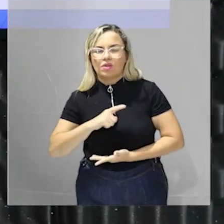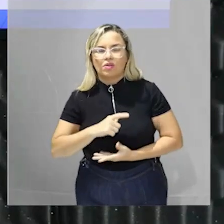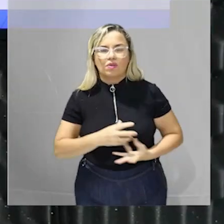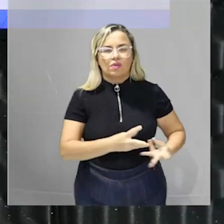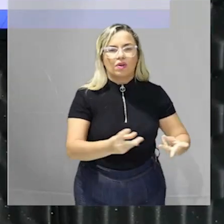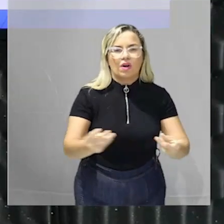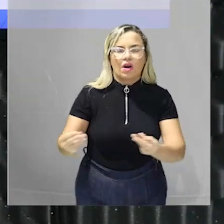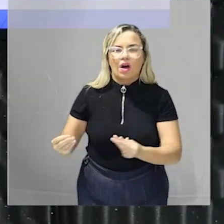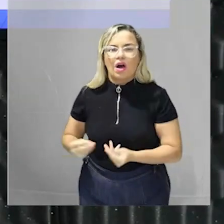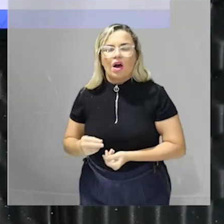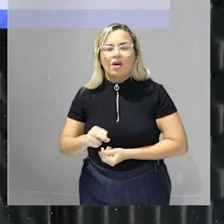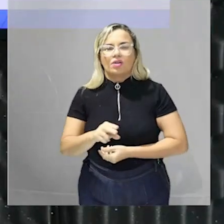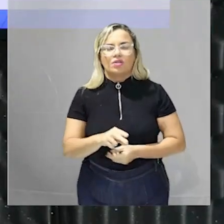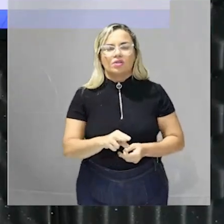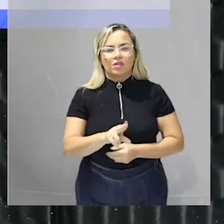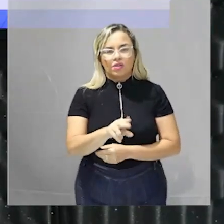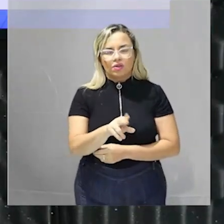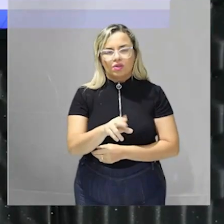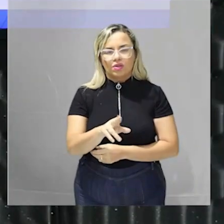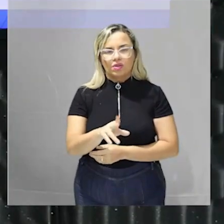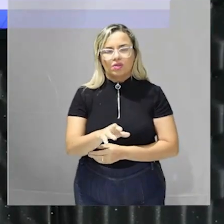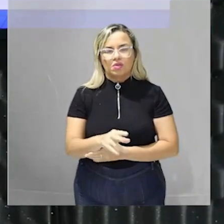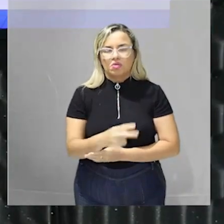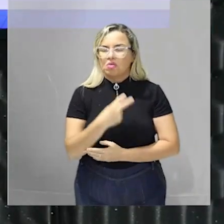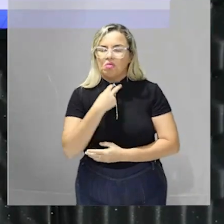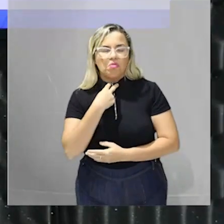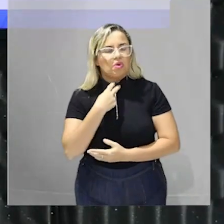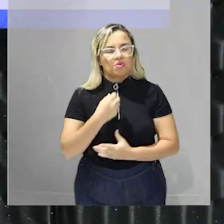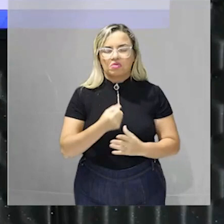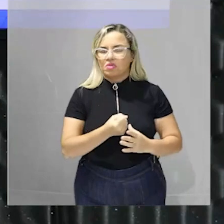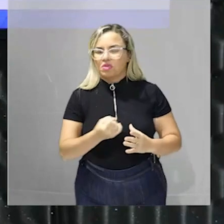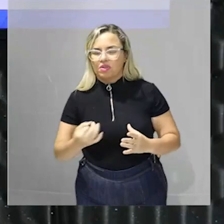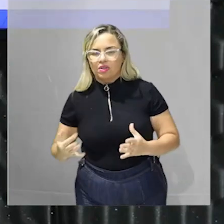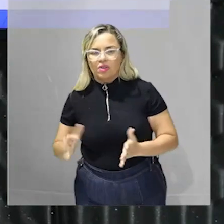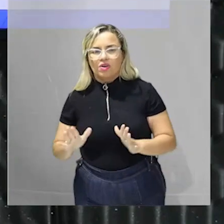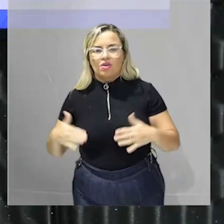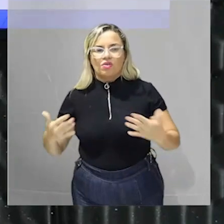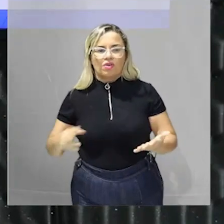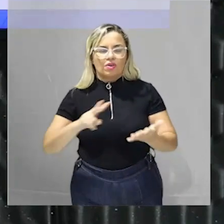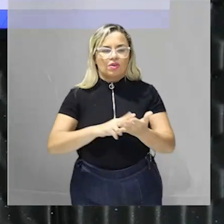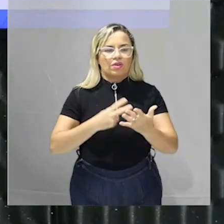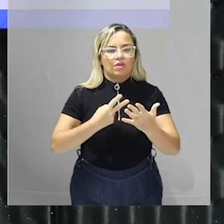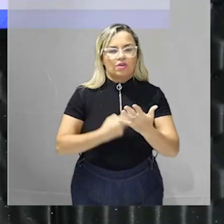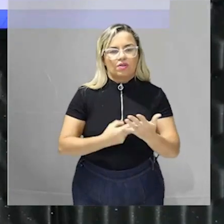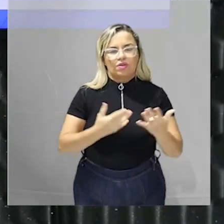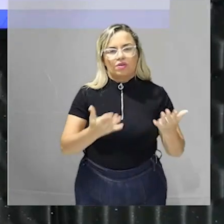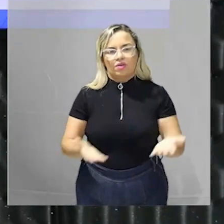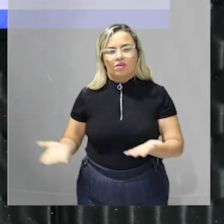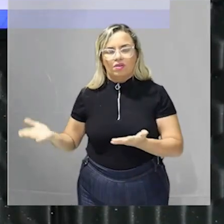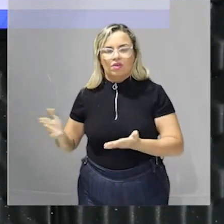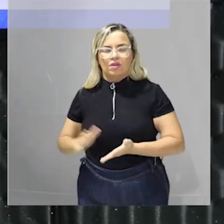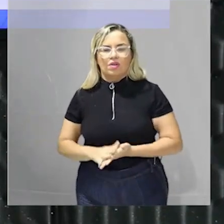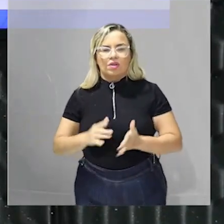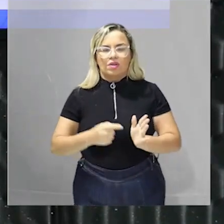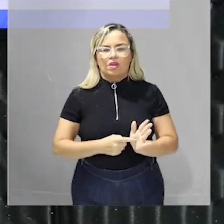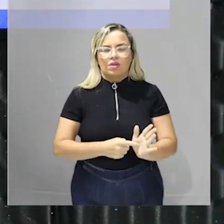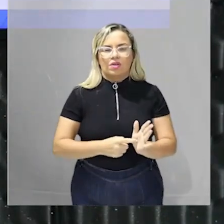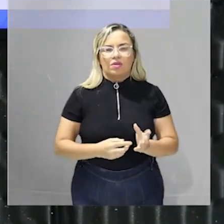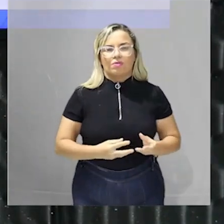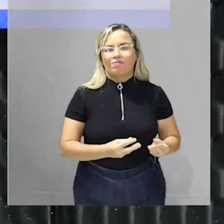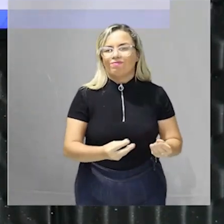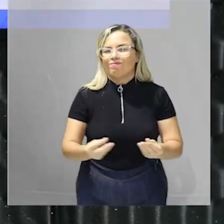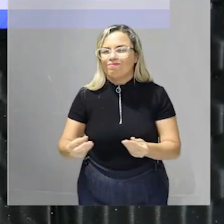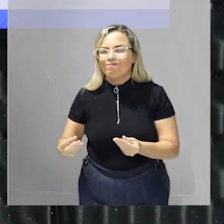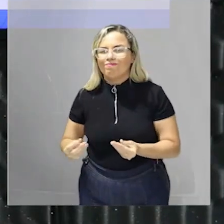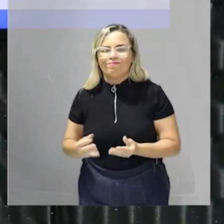né? Aí eu fui até aqui na hora que a gente estava traduzindo, falando do texto, onde ela coloca que ela tem tantos irmãos que não